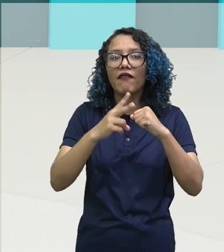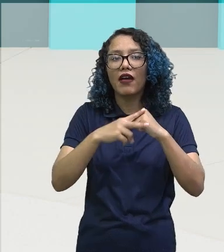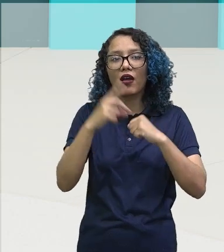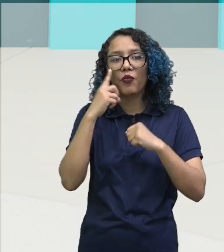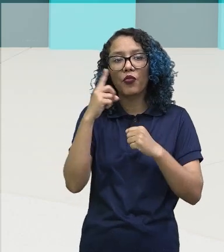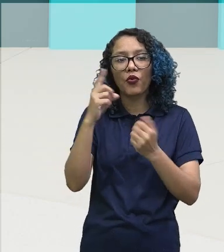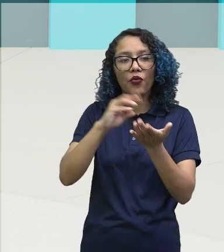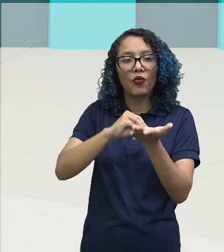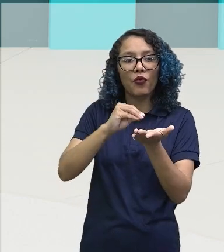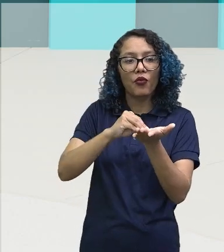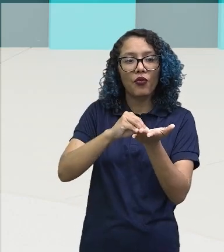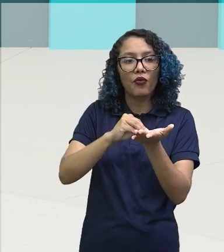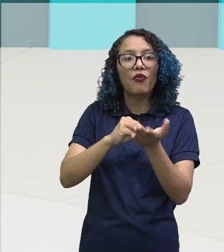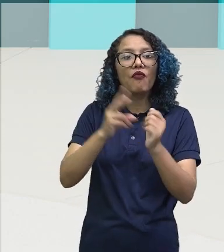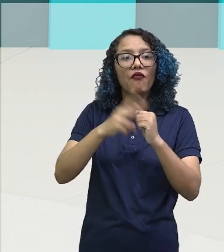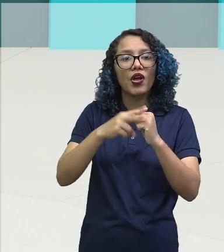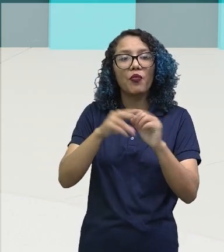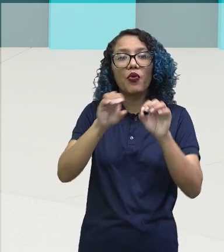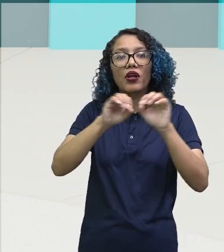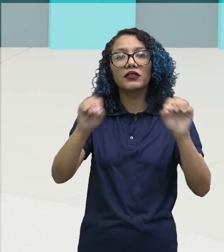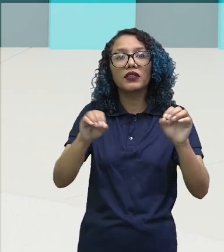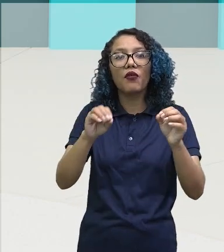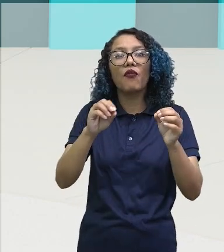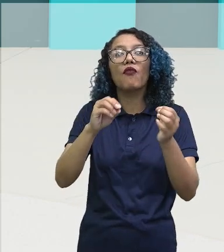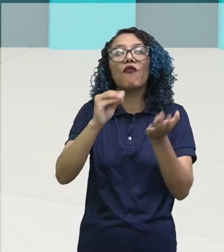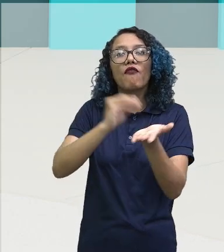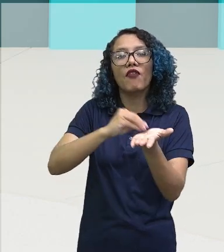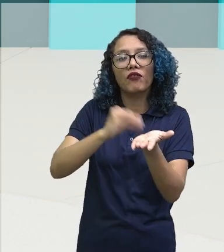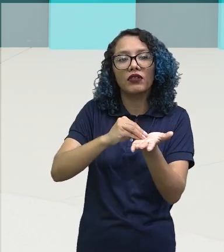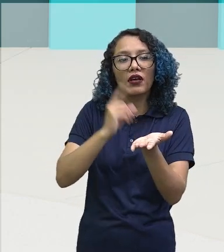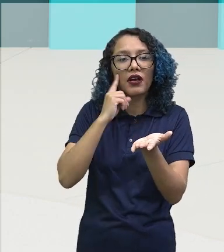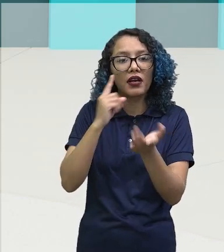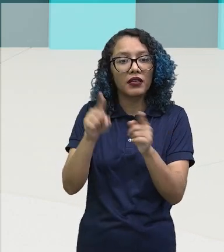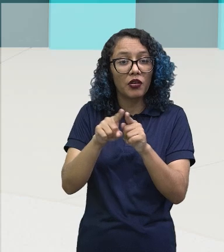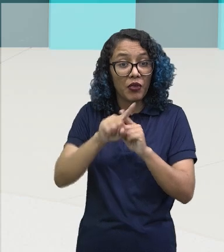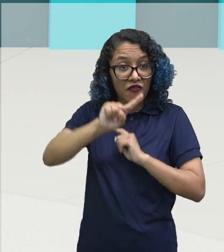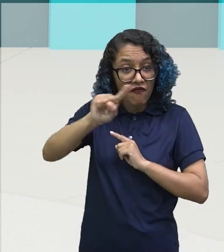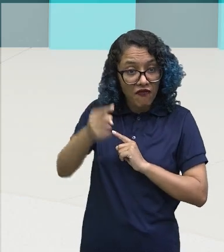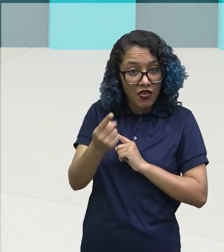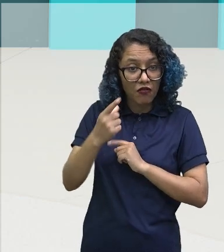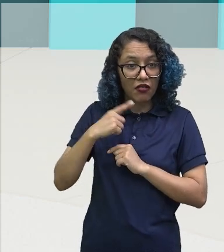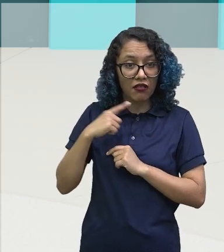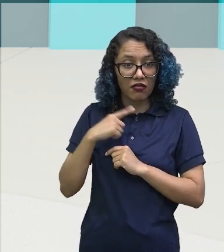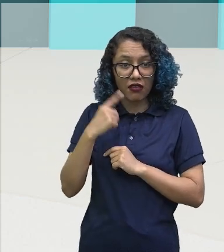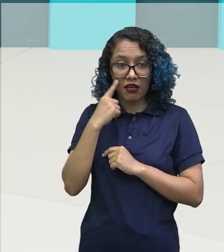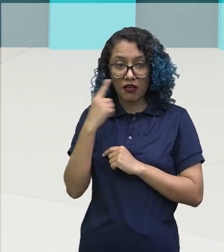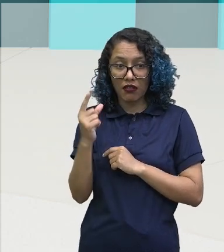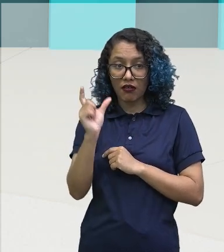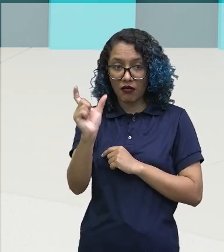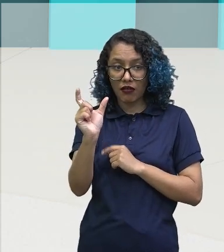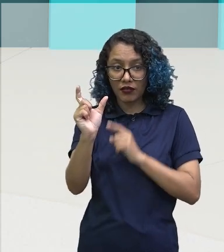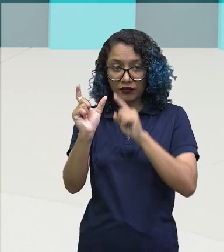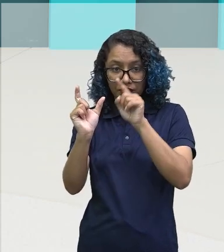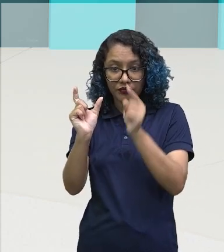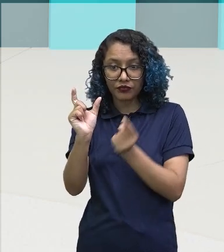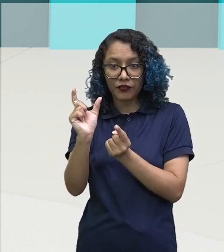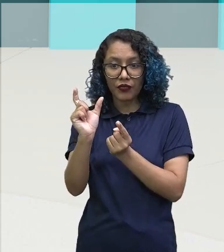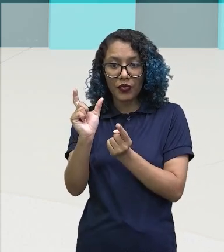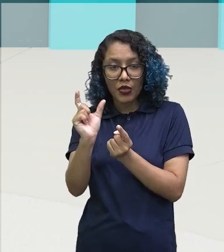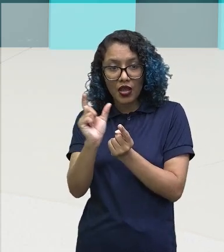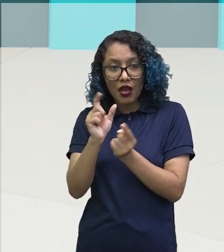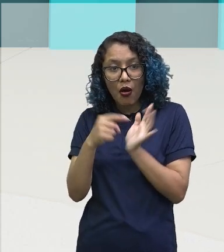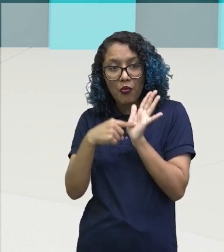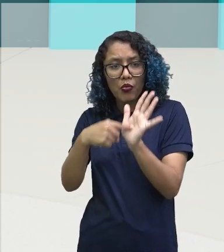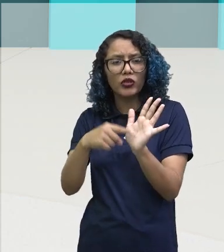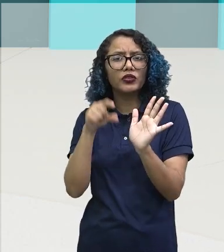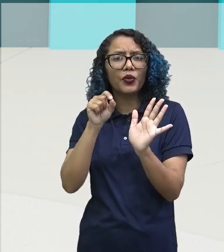é o verbo da oração. Observe que ele está acompanhado da vírgula. Justamente a vírgula está indicando que